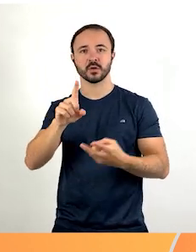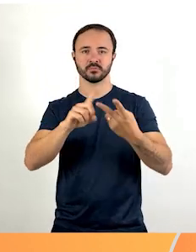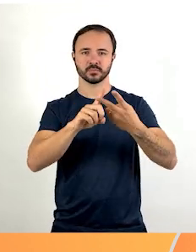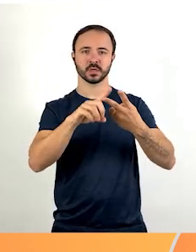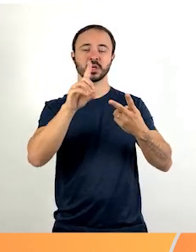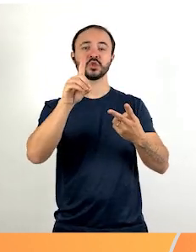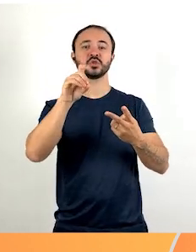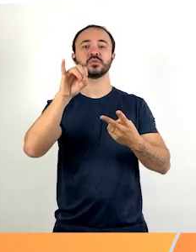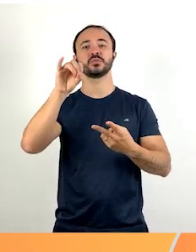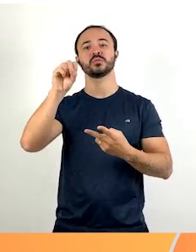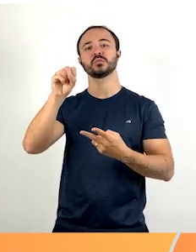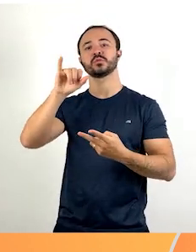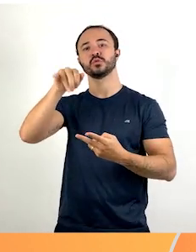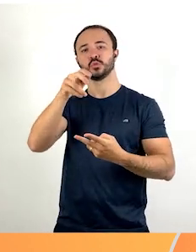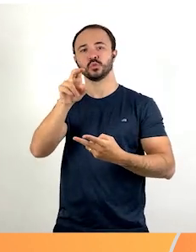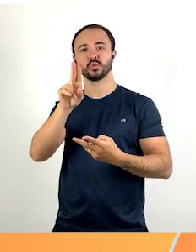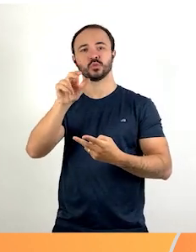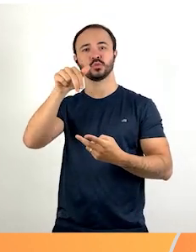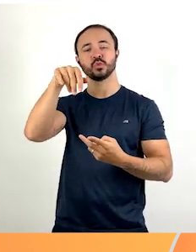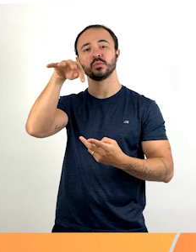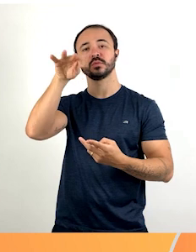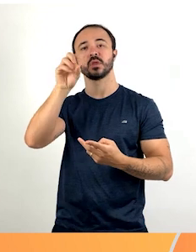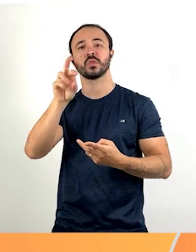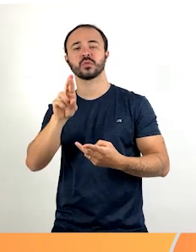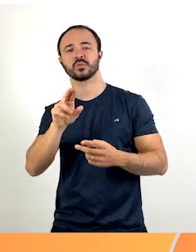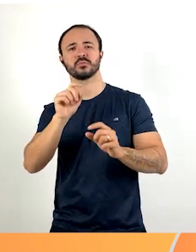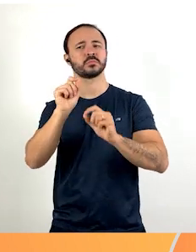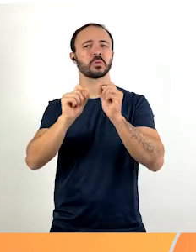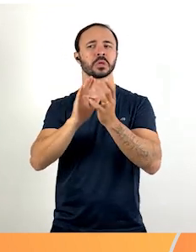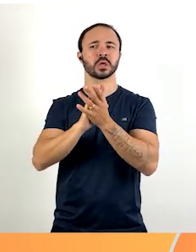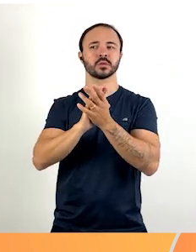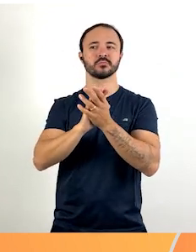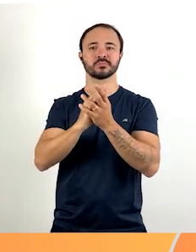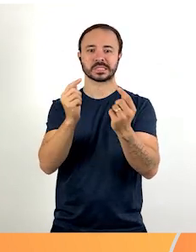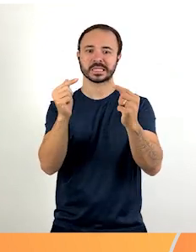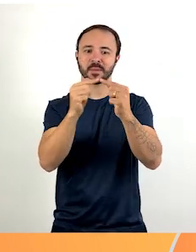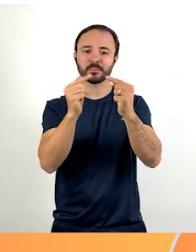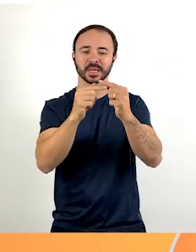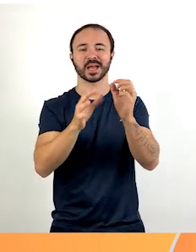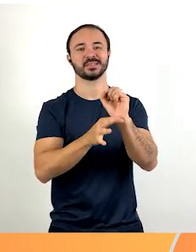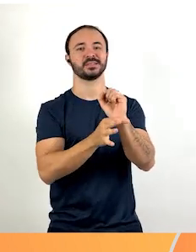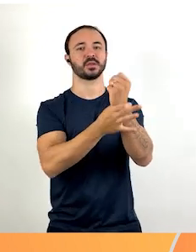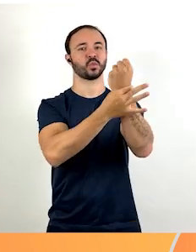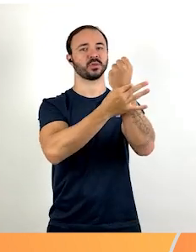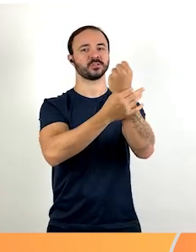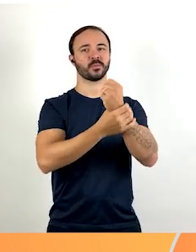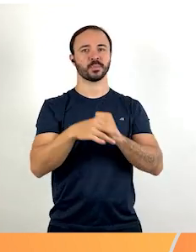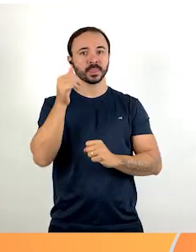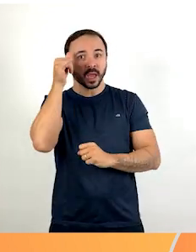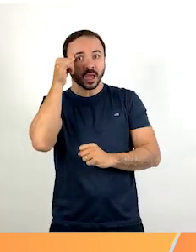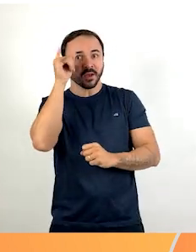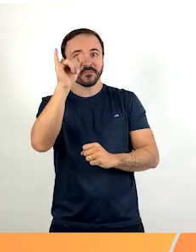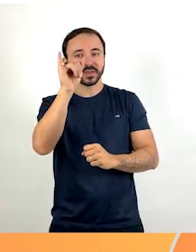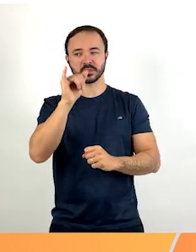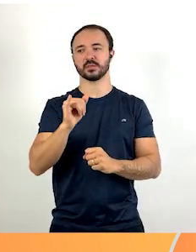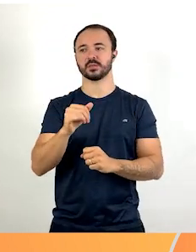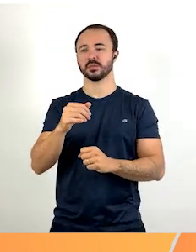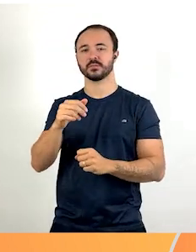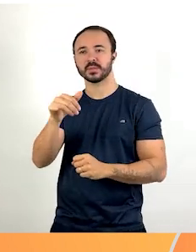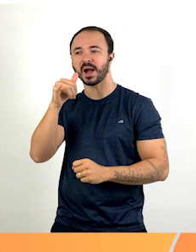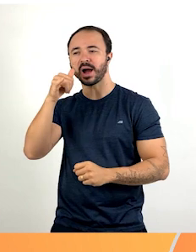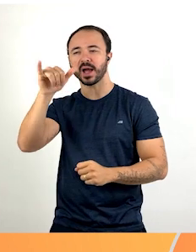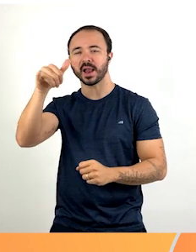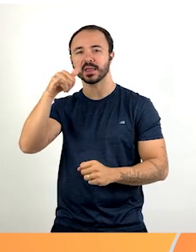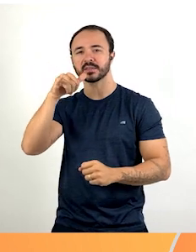segurança. São dispositivos de segurança que interrompem a passagem de corrente elétrica no circuito. Então, quando você tem a transmissão